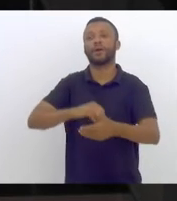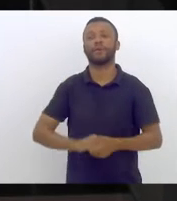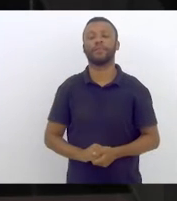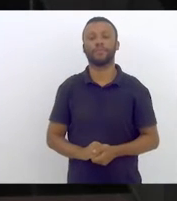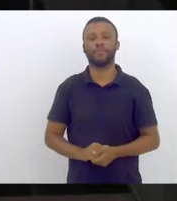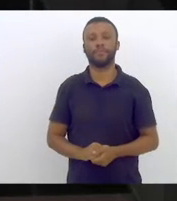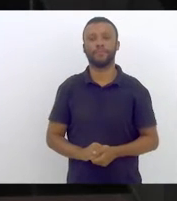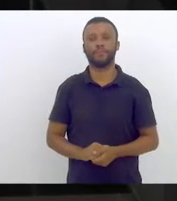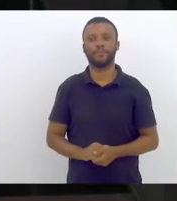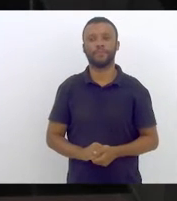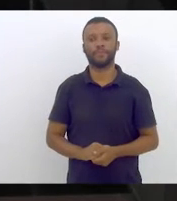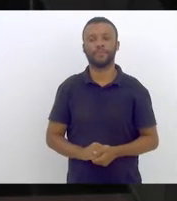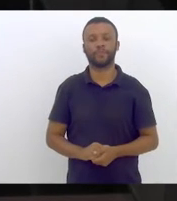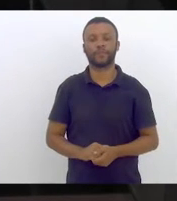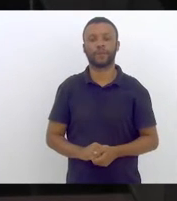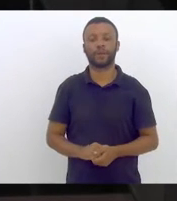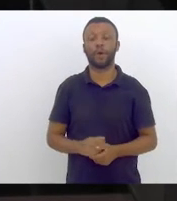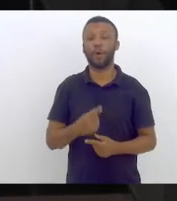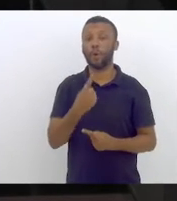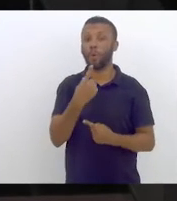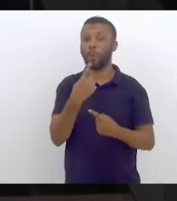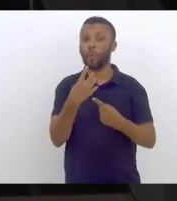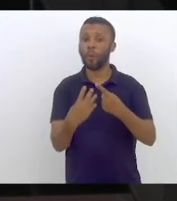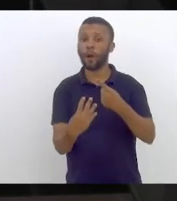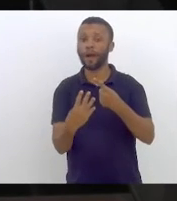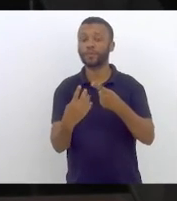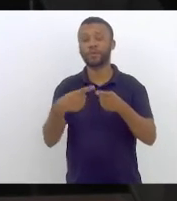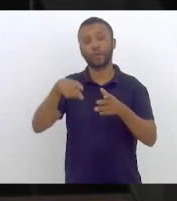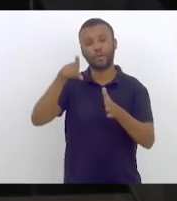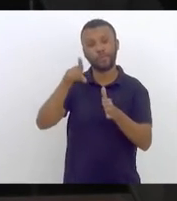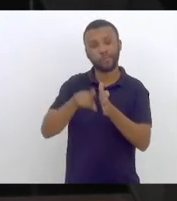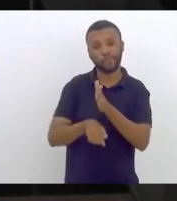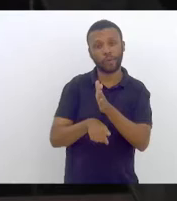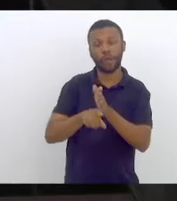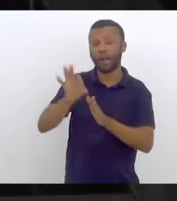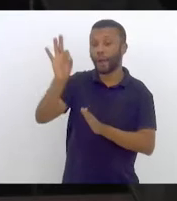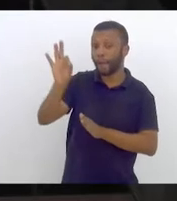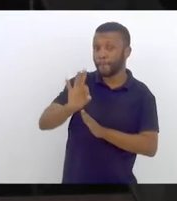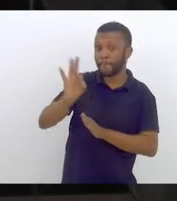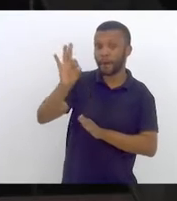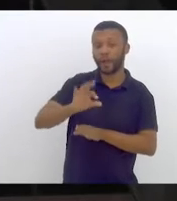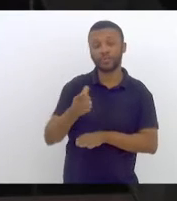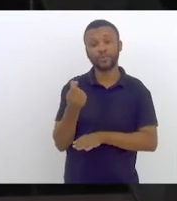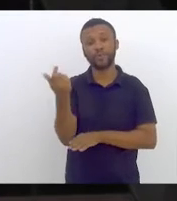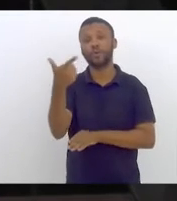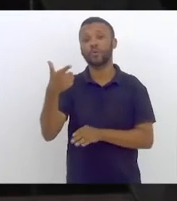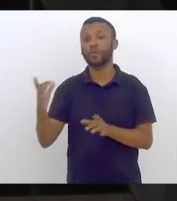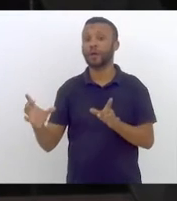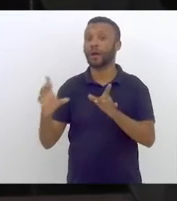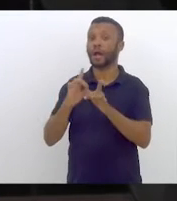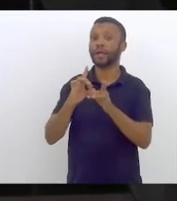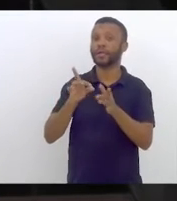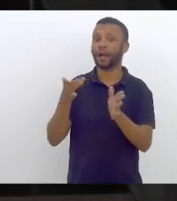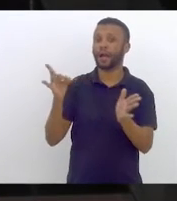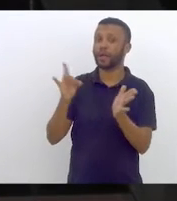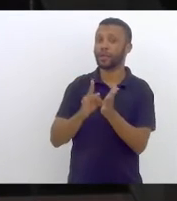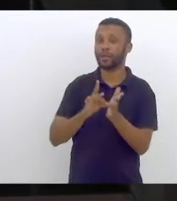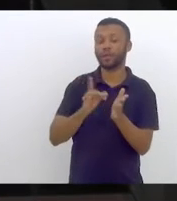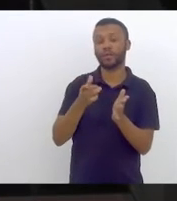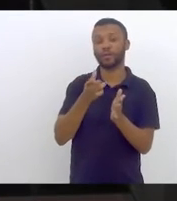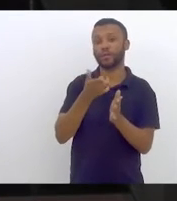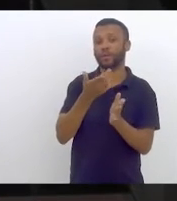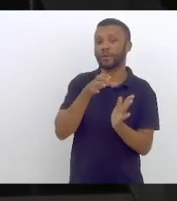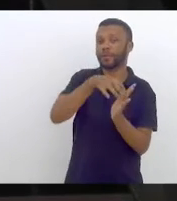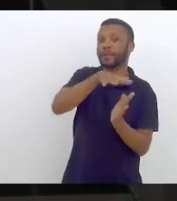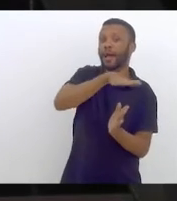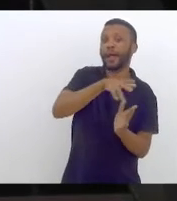reduzindo em um quarto a margem de valor agregado original do setor